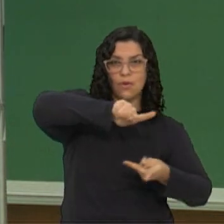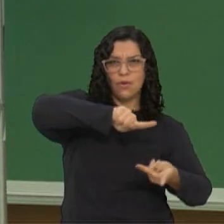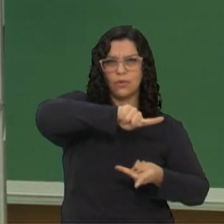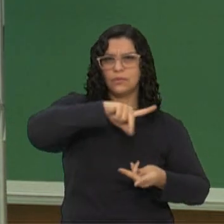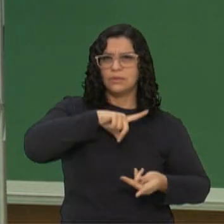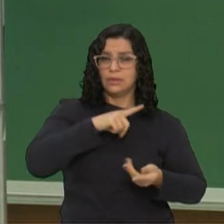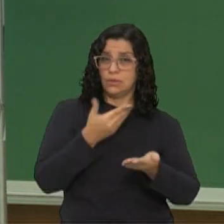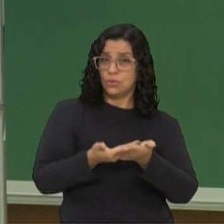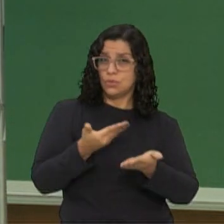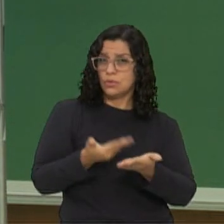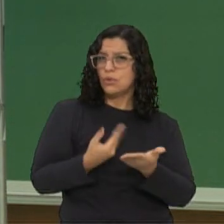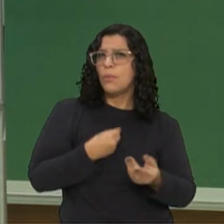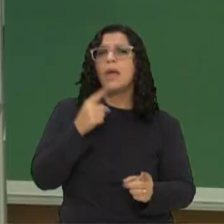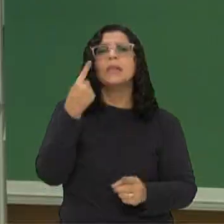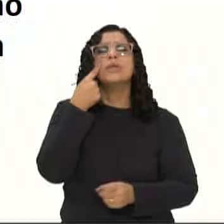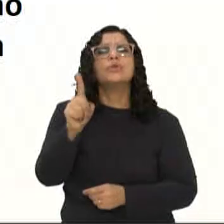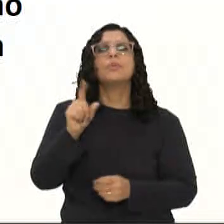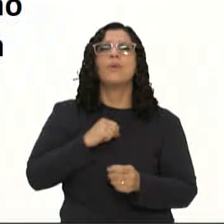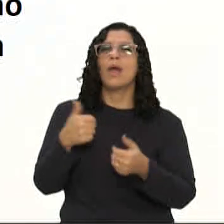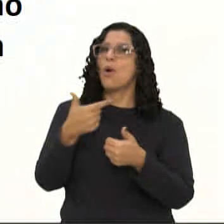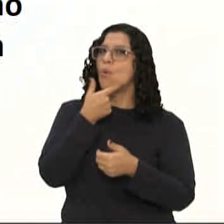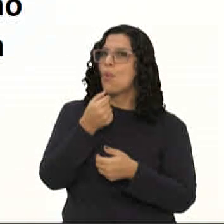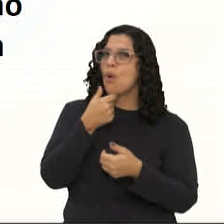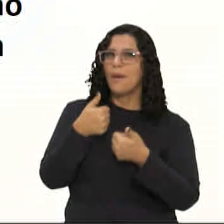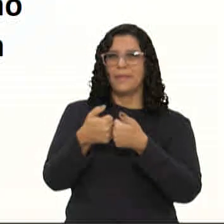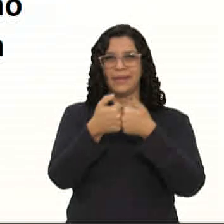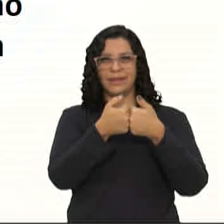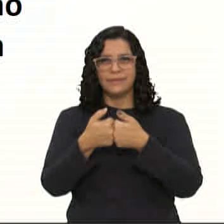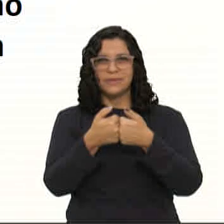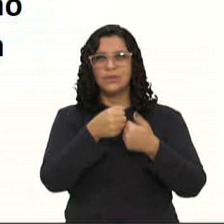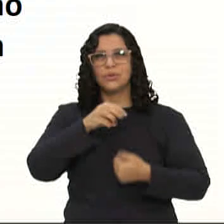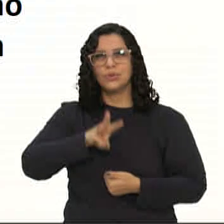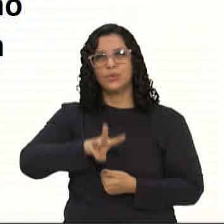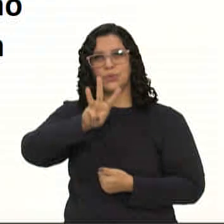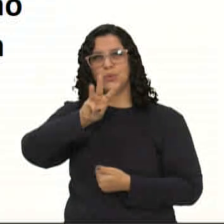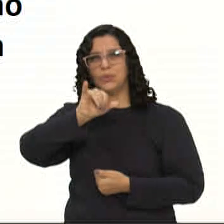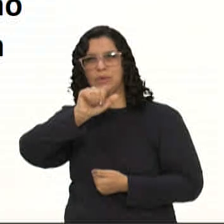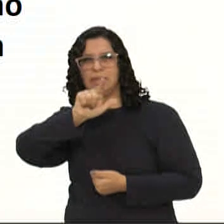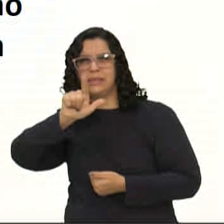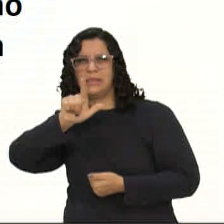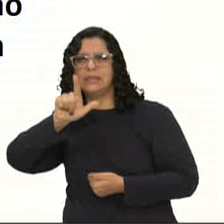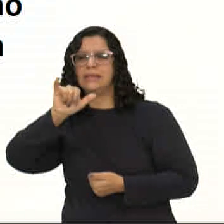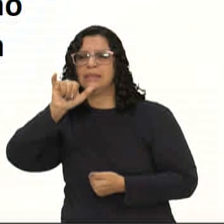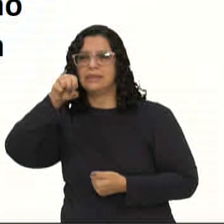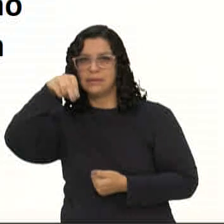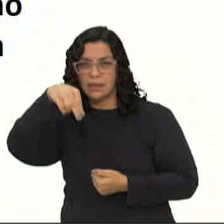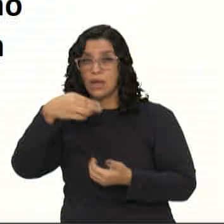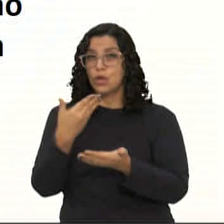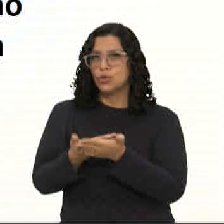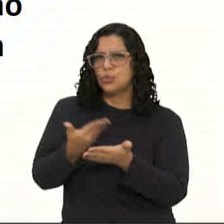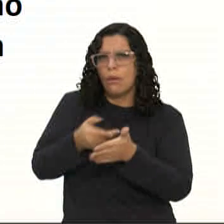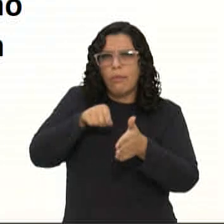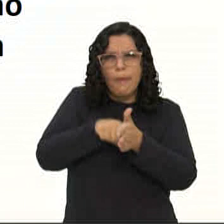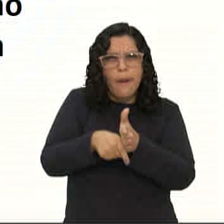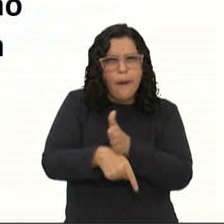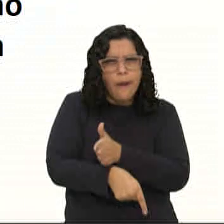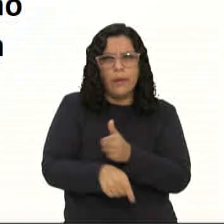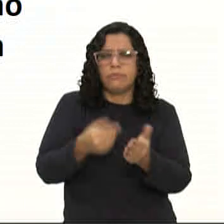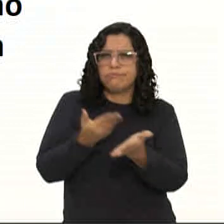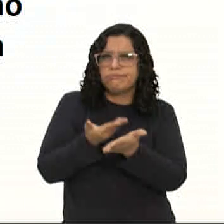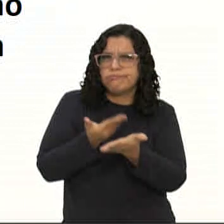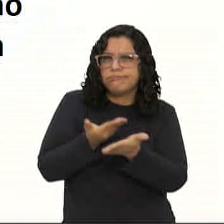Essas propriedades foi descoberta por esse físico aí, né? Após ele ter estudado com mais profundidade o